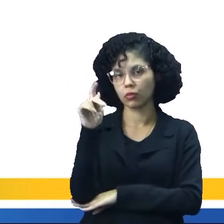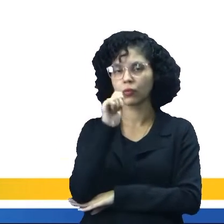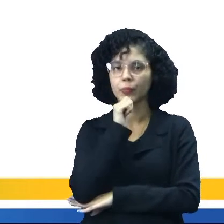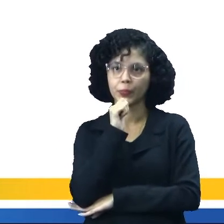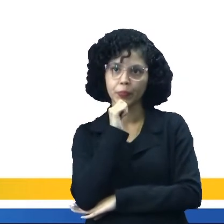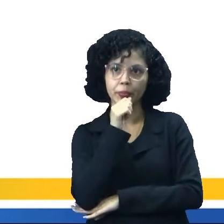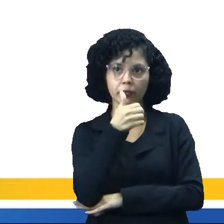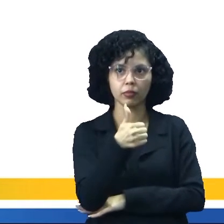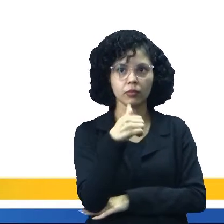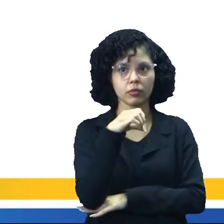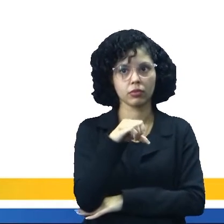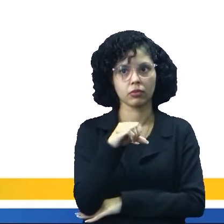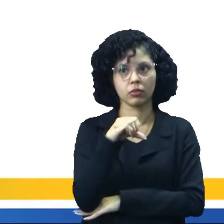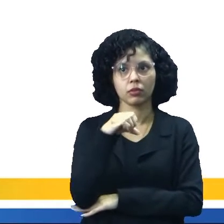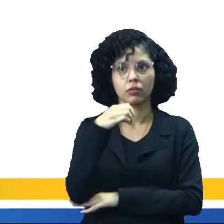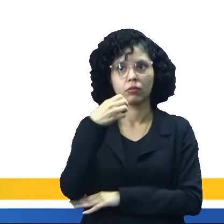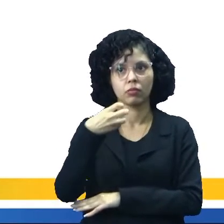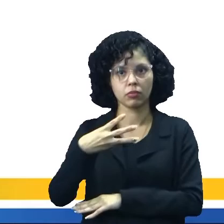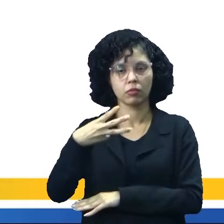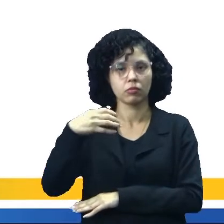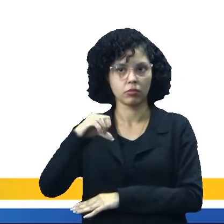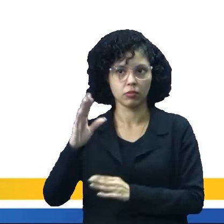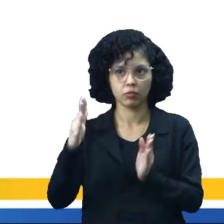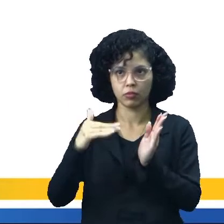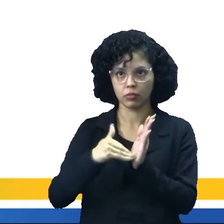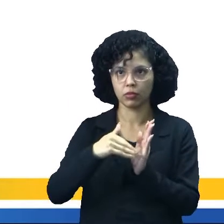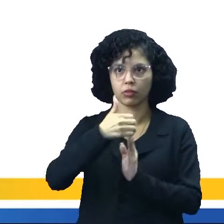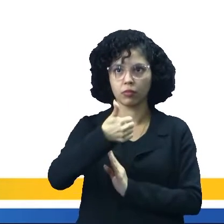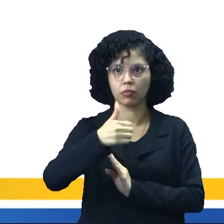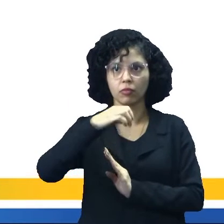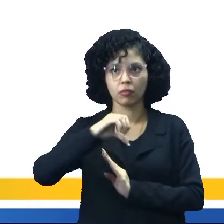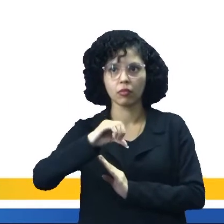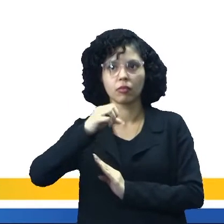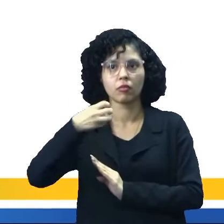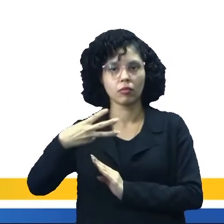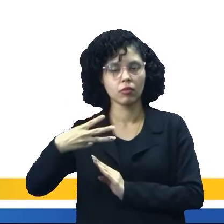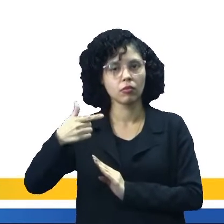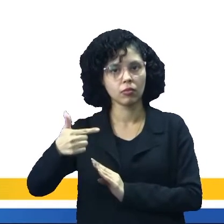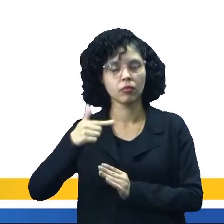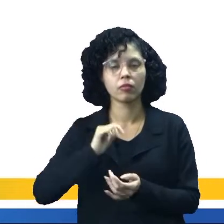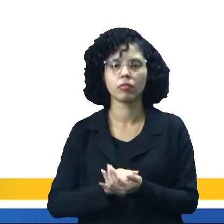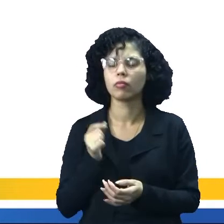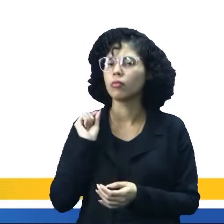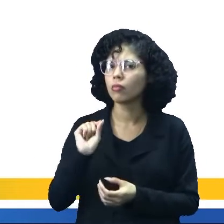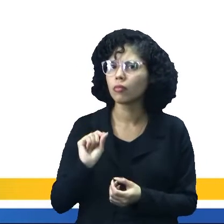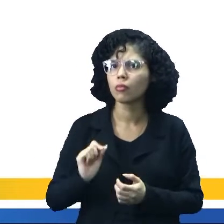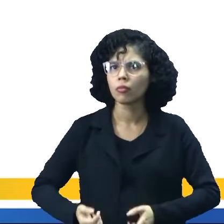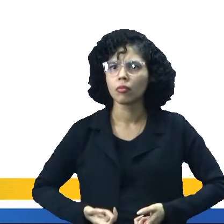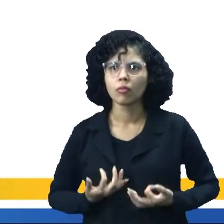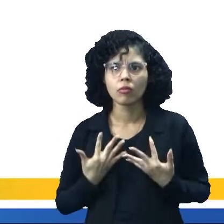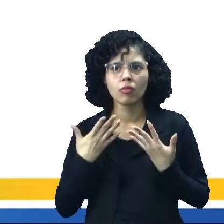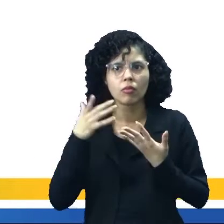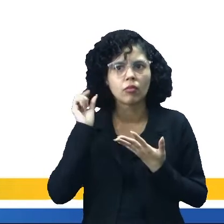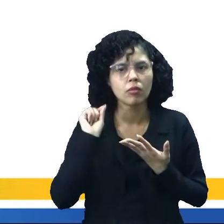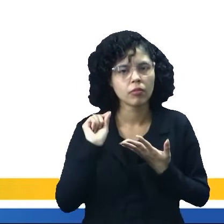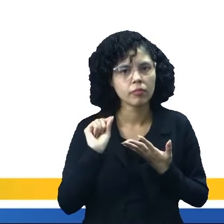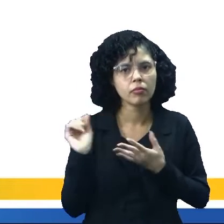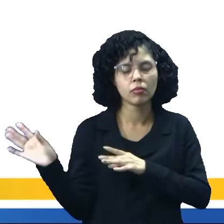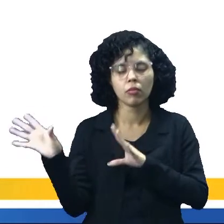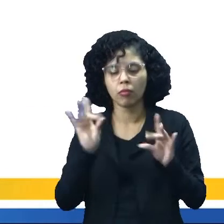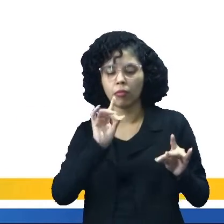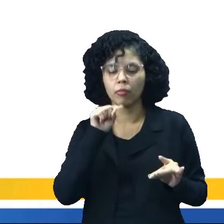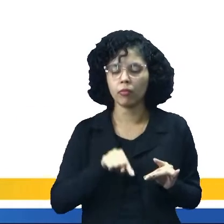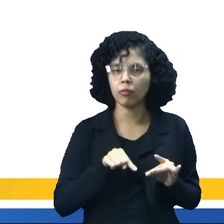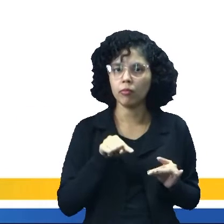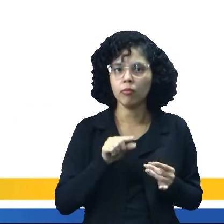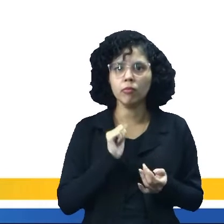de 1839 a 1932. O que é que motivou esses nordestinos a virem para